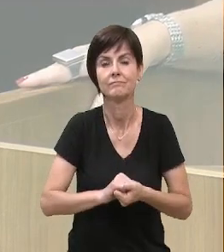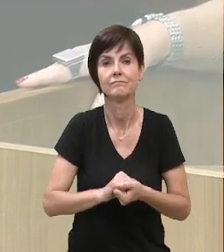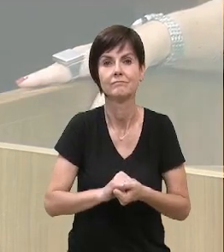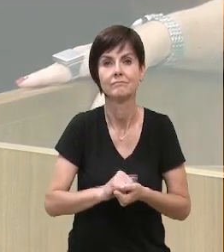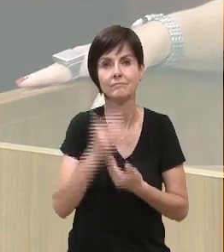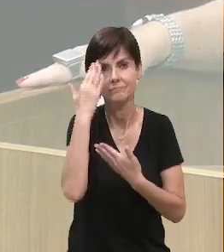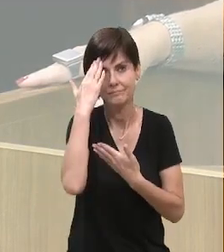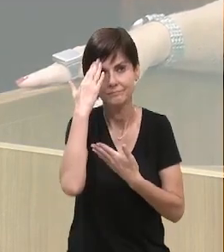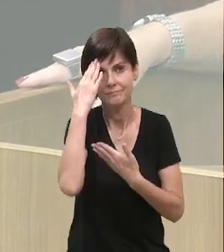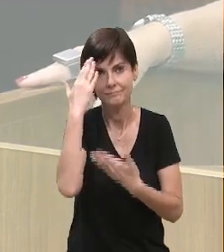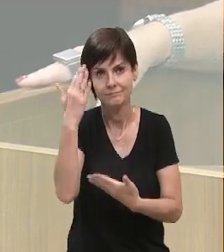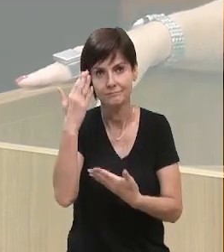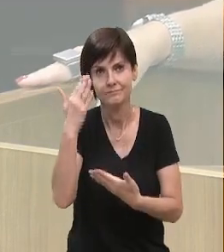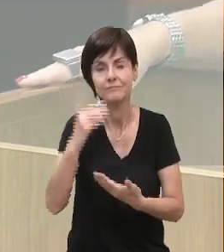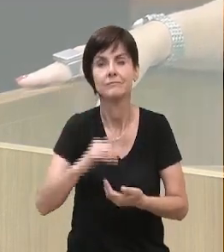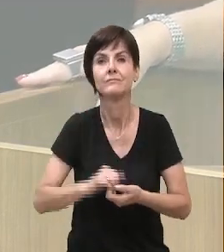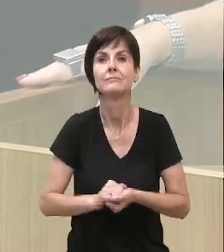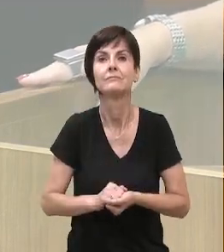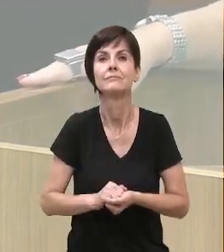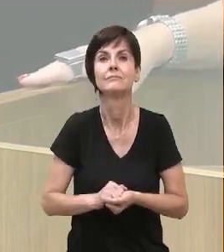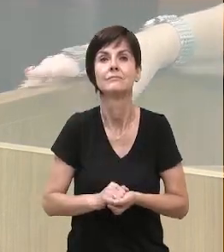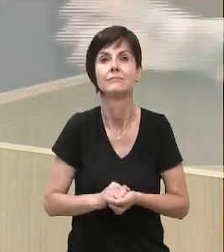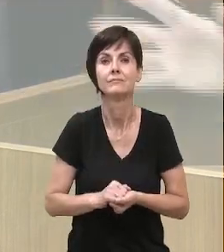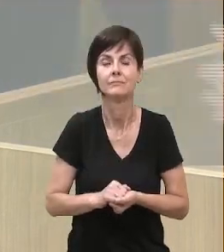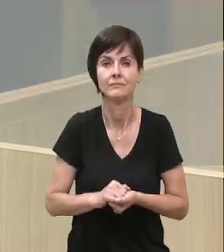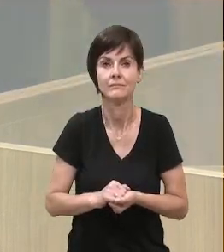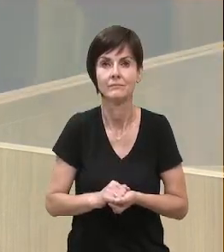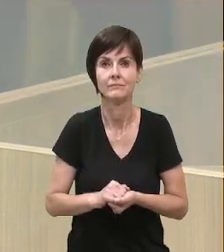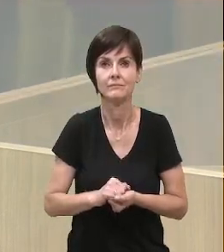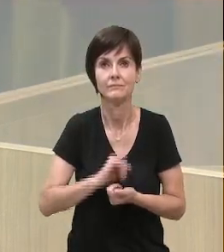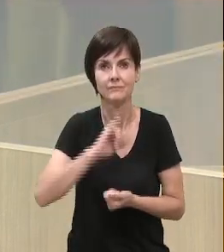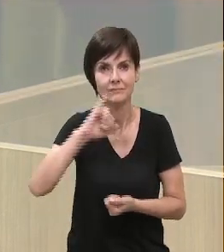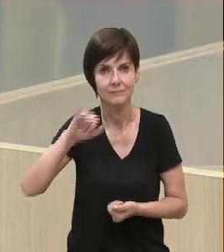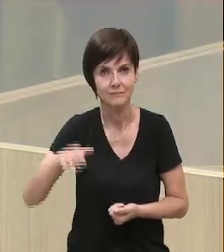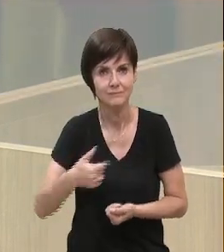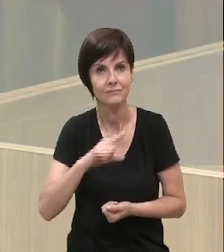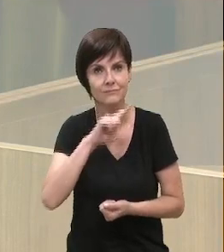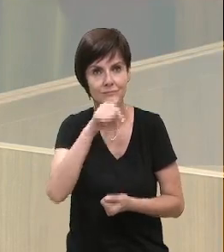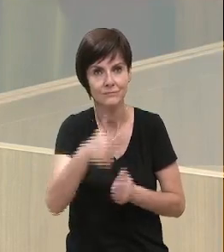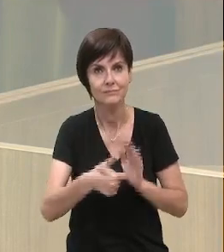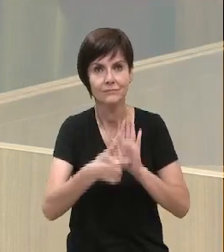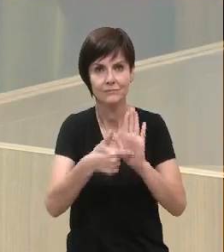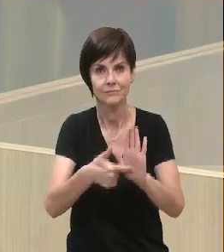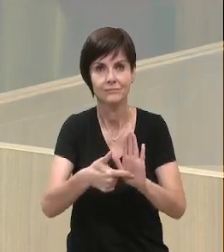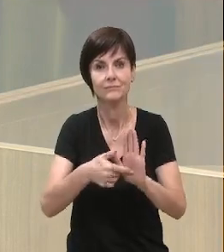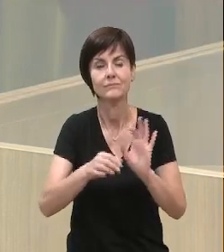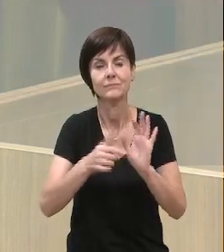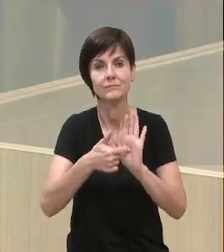Muito obrigada, então. Oportunamente apresentaremos o projeto.